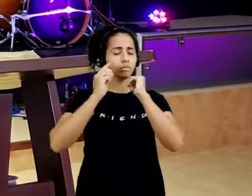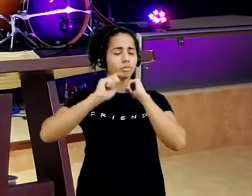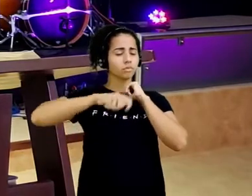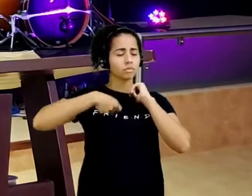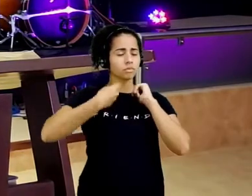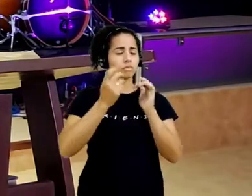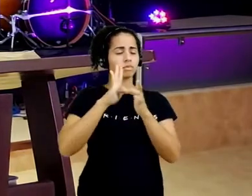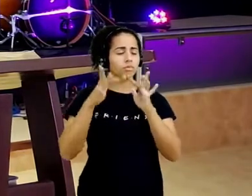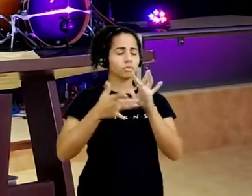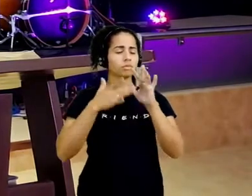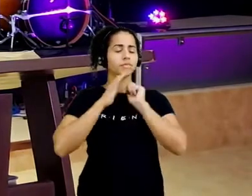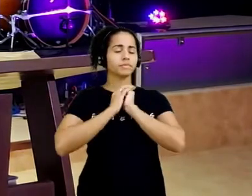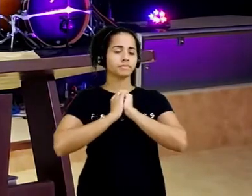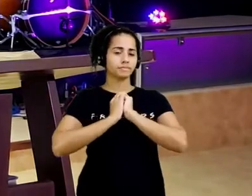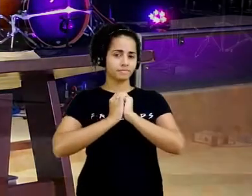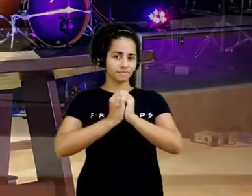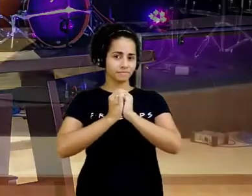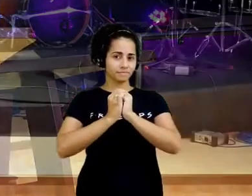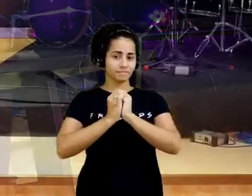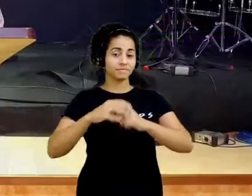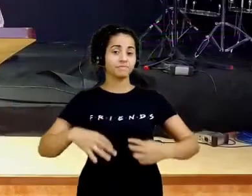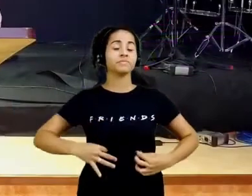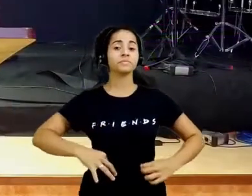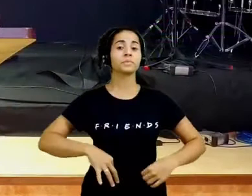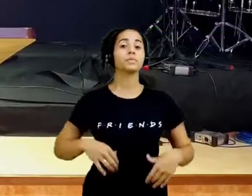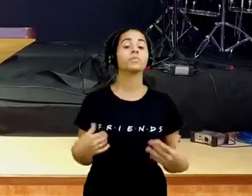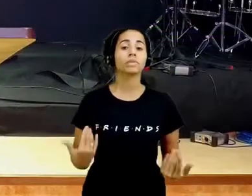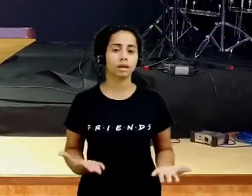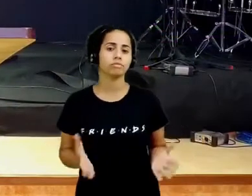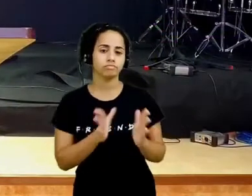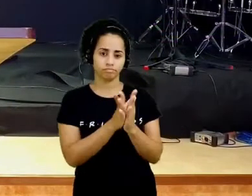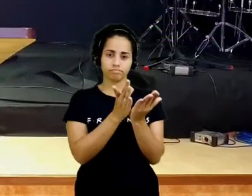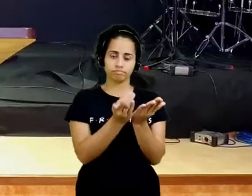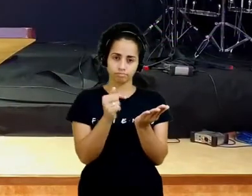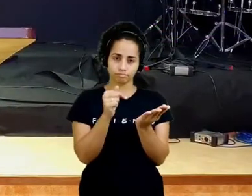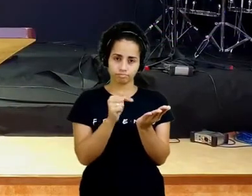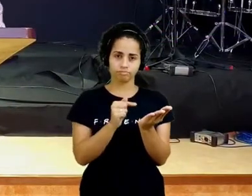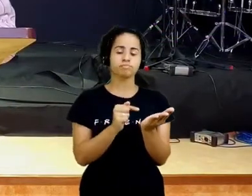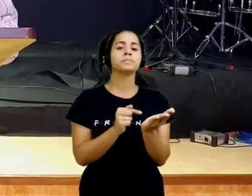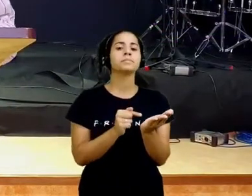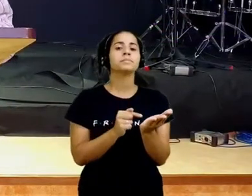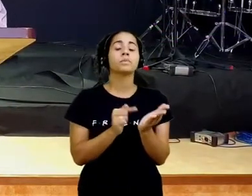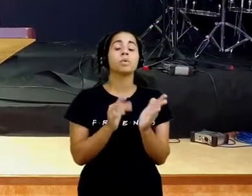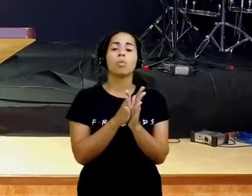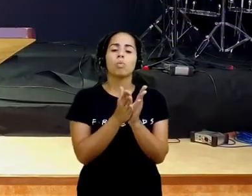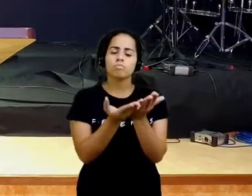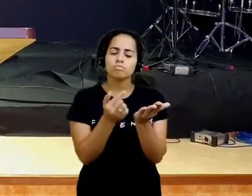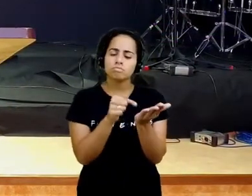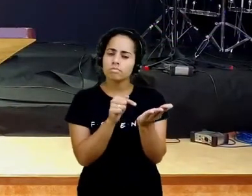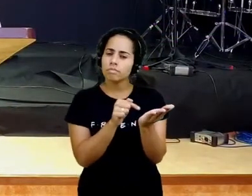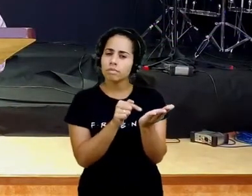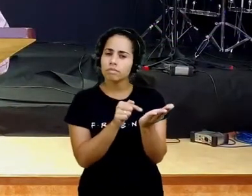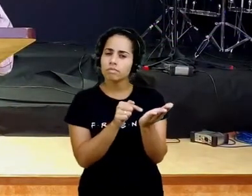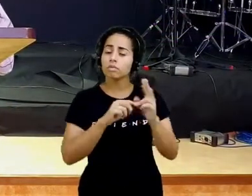do Senhor Jesus. Amém. Queridos, Lamentações é um livro